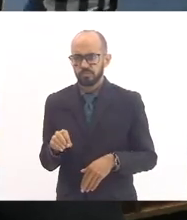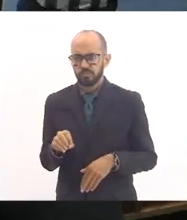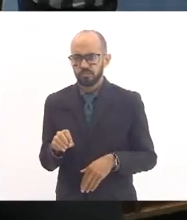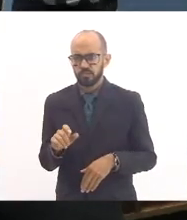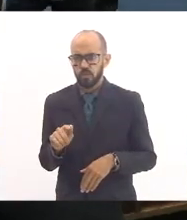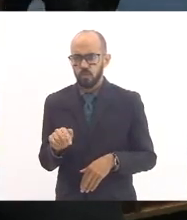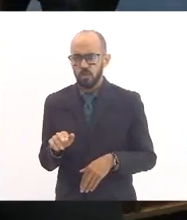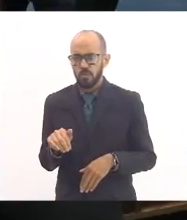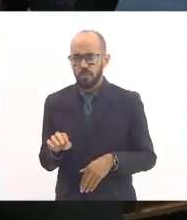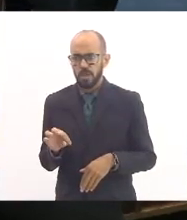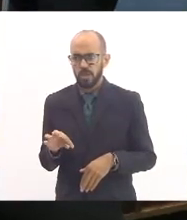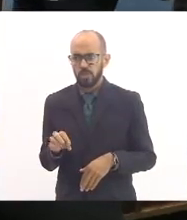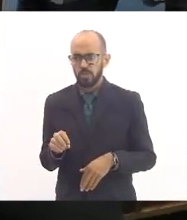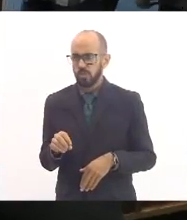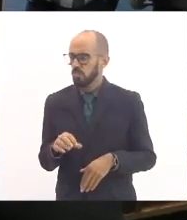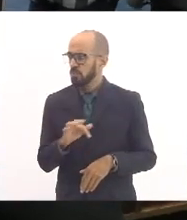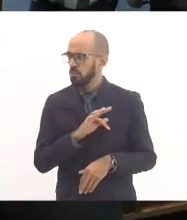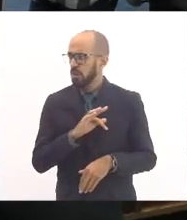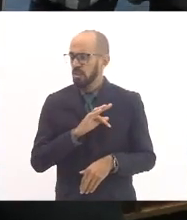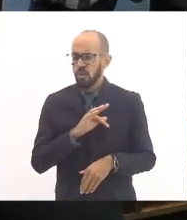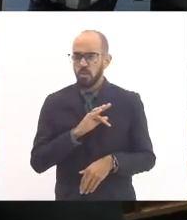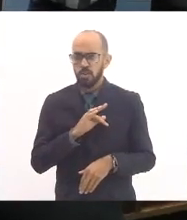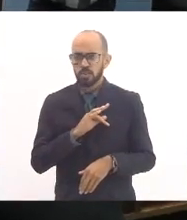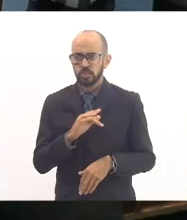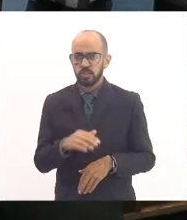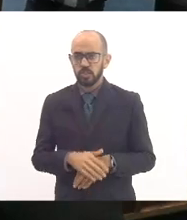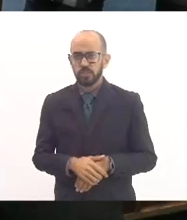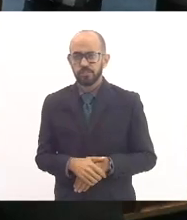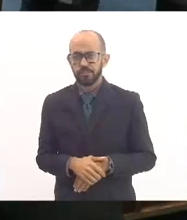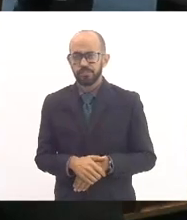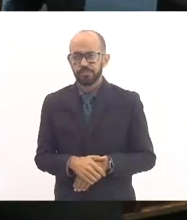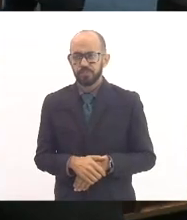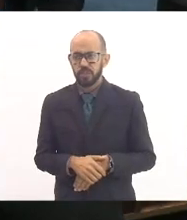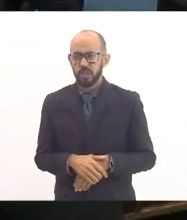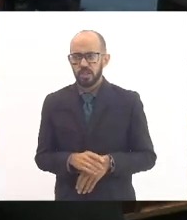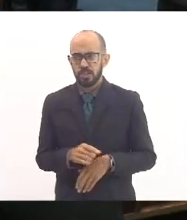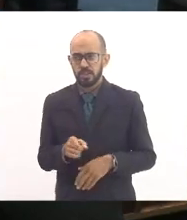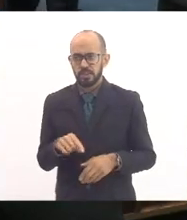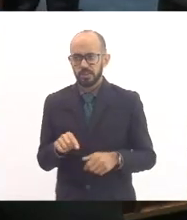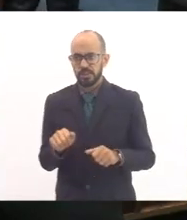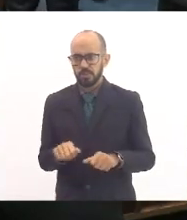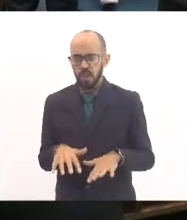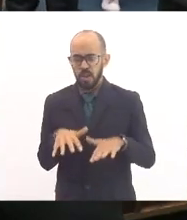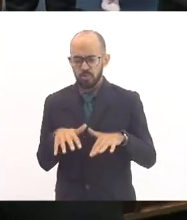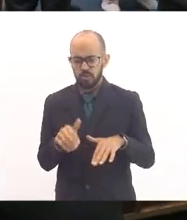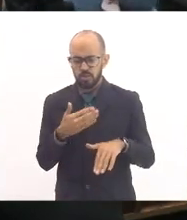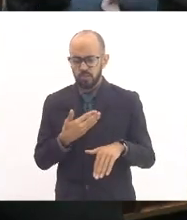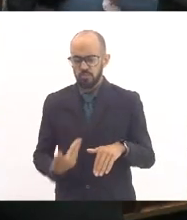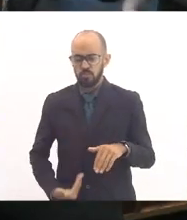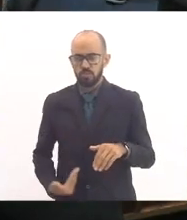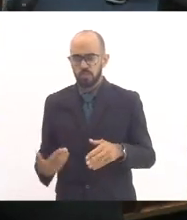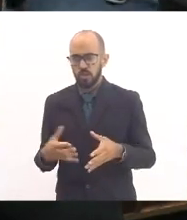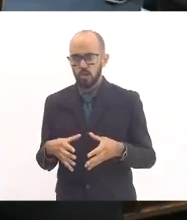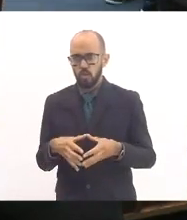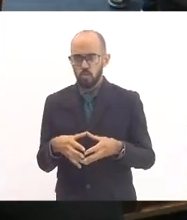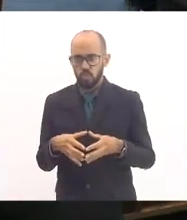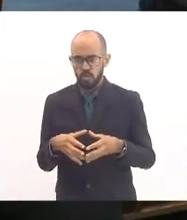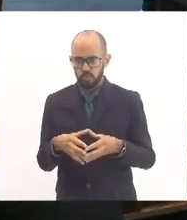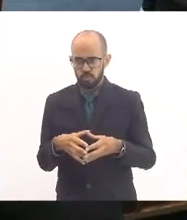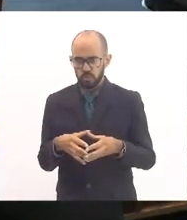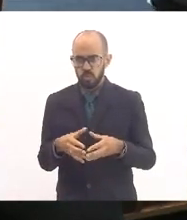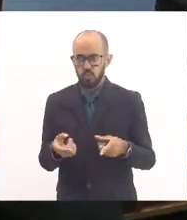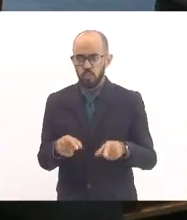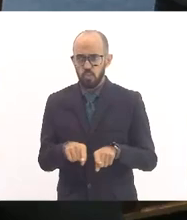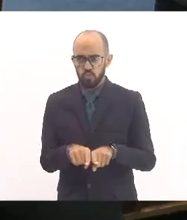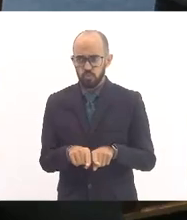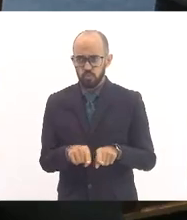civil deputada Martha Rocha essa é uma audiência pública conjunta da comissão